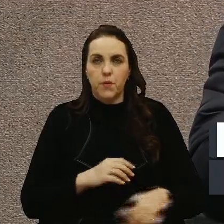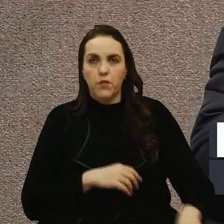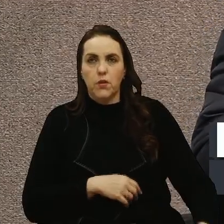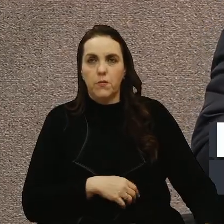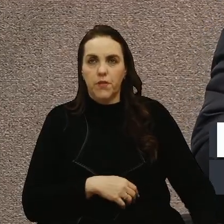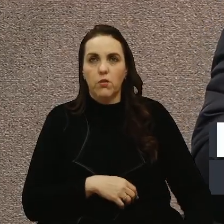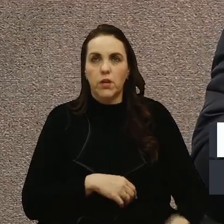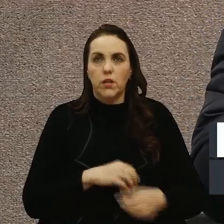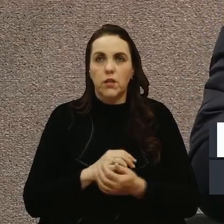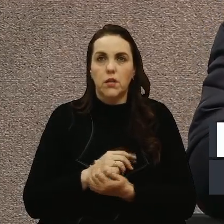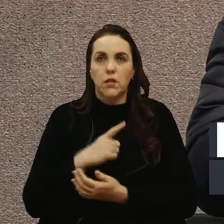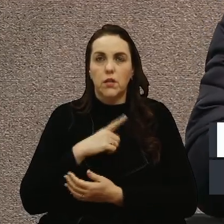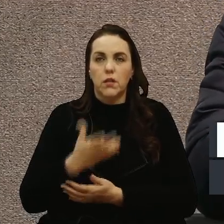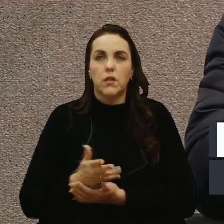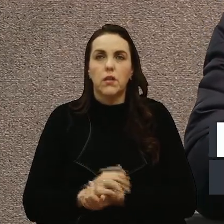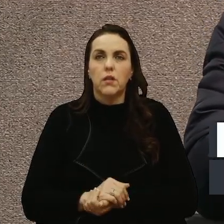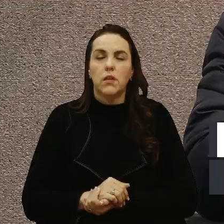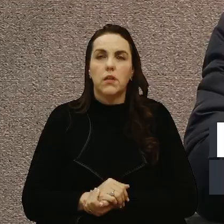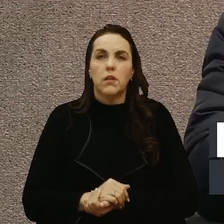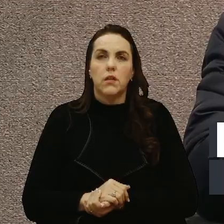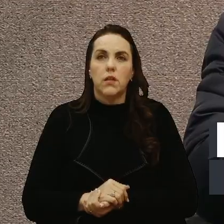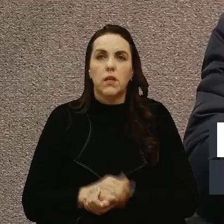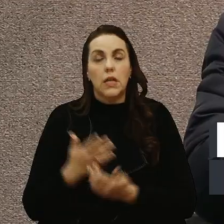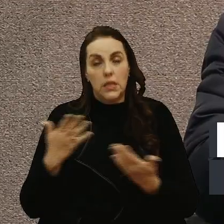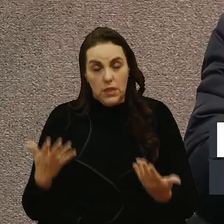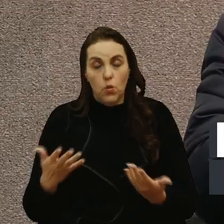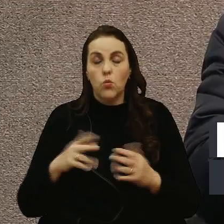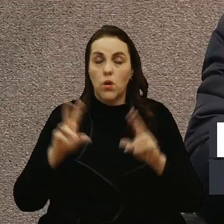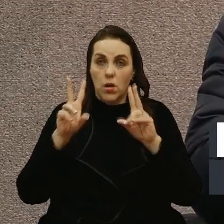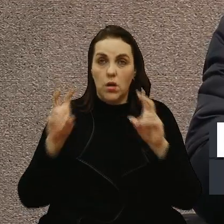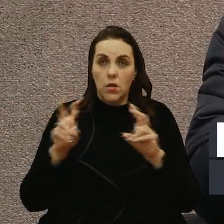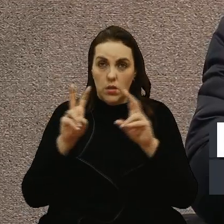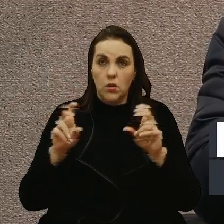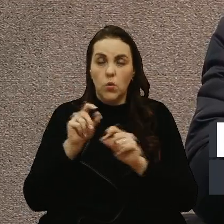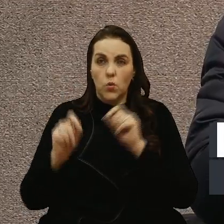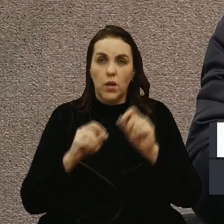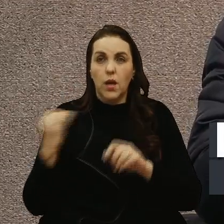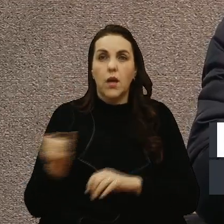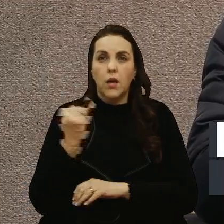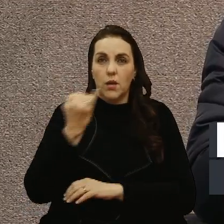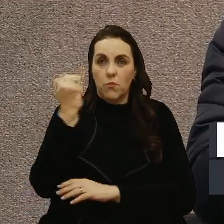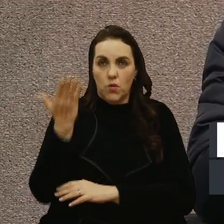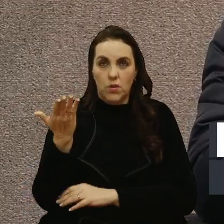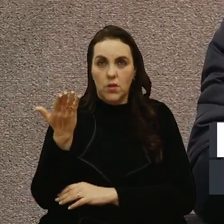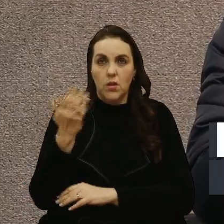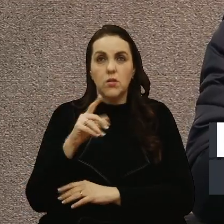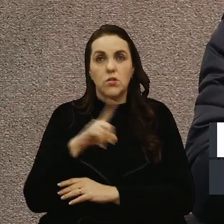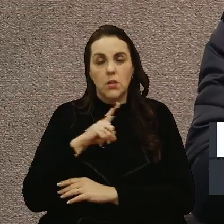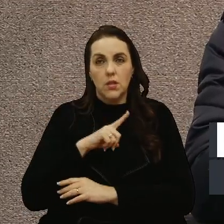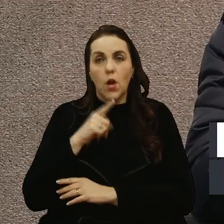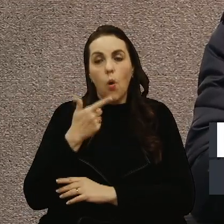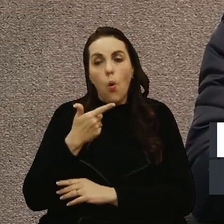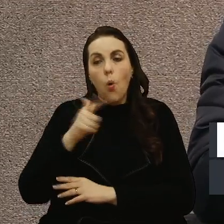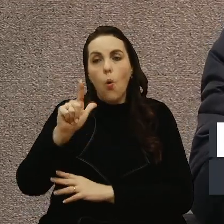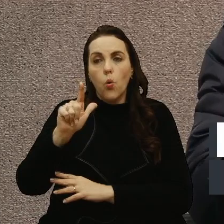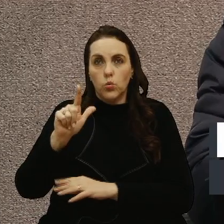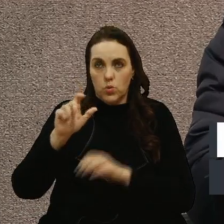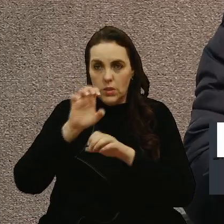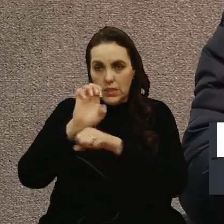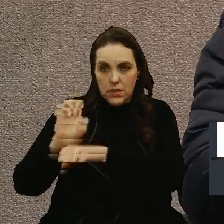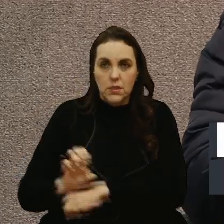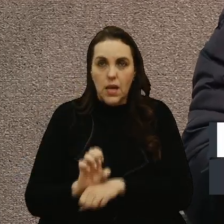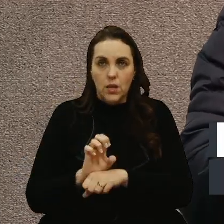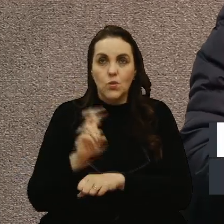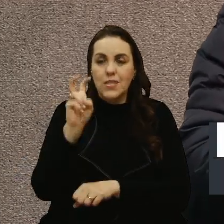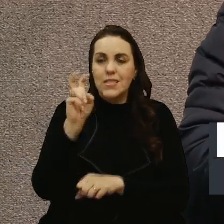o Poder Legislativo também, e o aspecto da importância de nós termos certidões de outros estados onde nos últimos 5